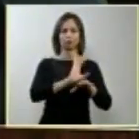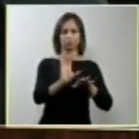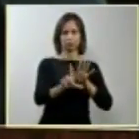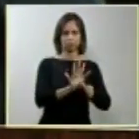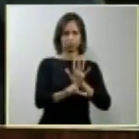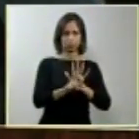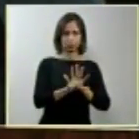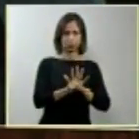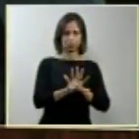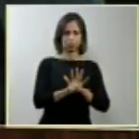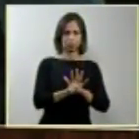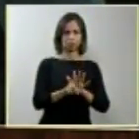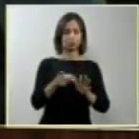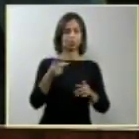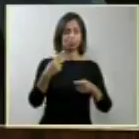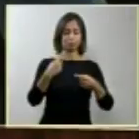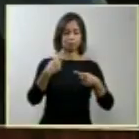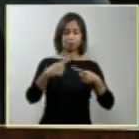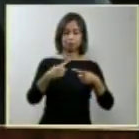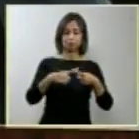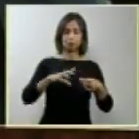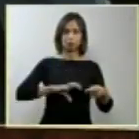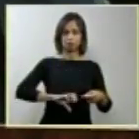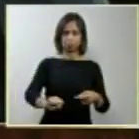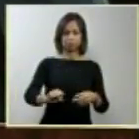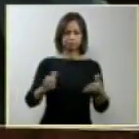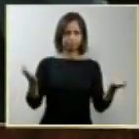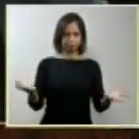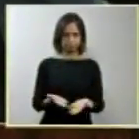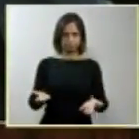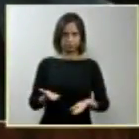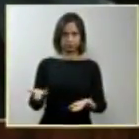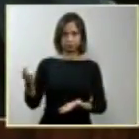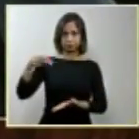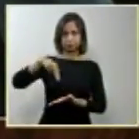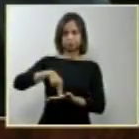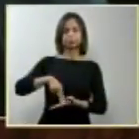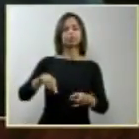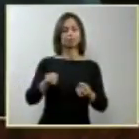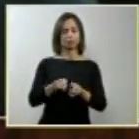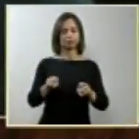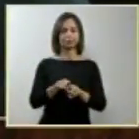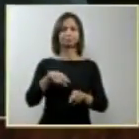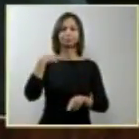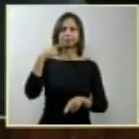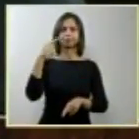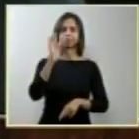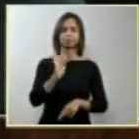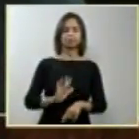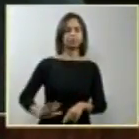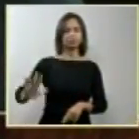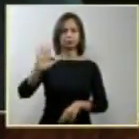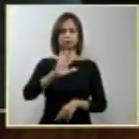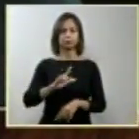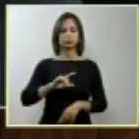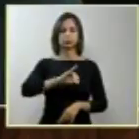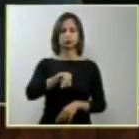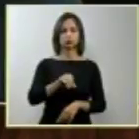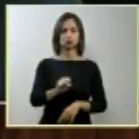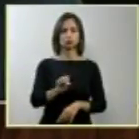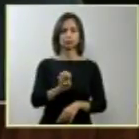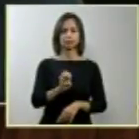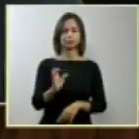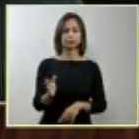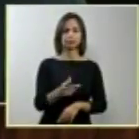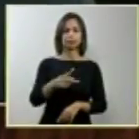do aborto. Ouviremos agora o também deputado federal José Aristodemo